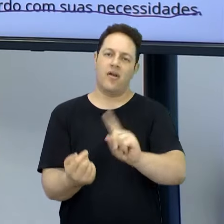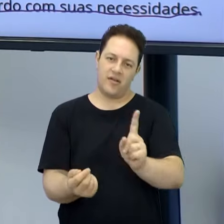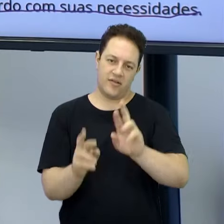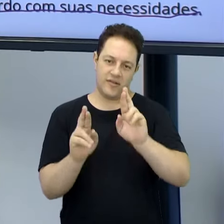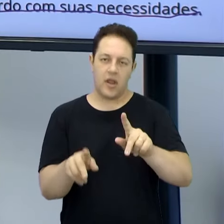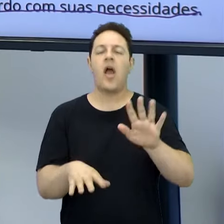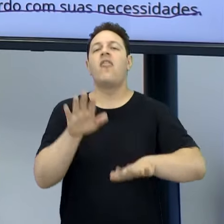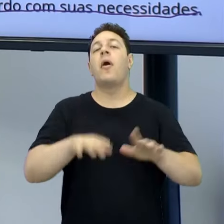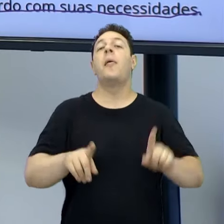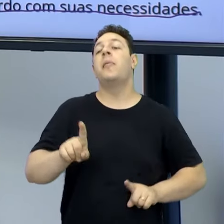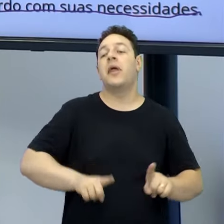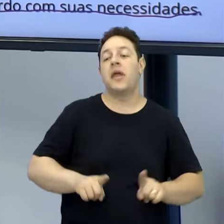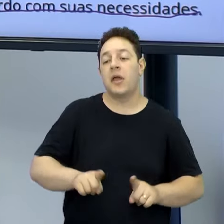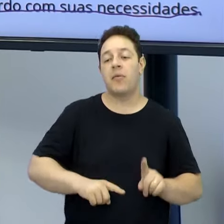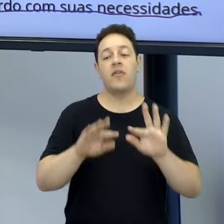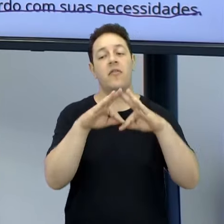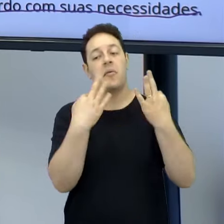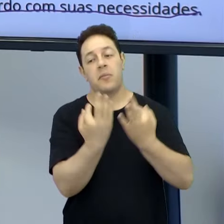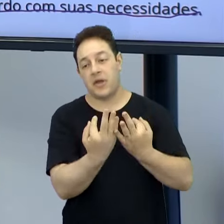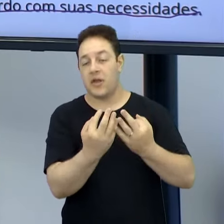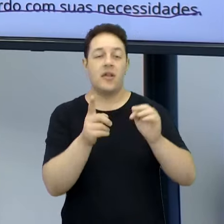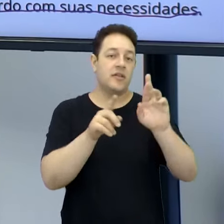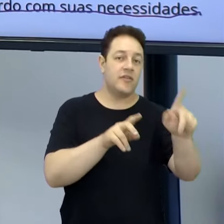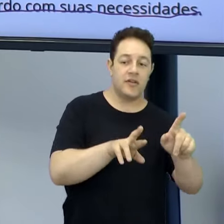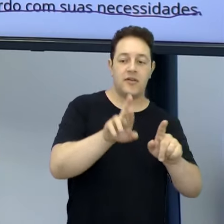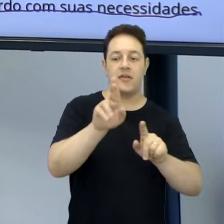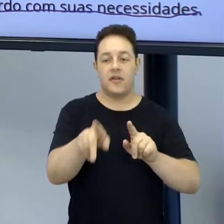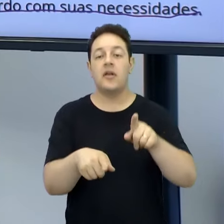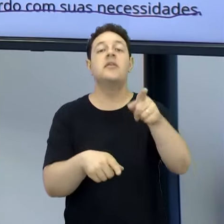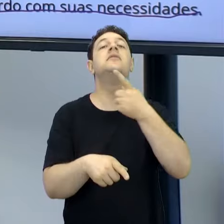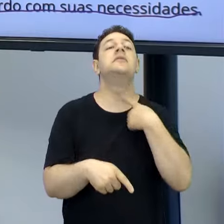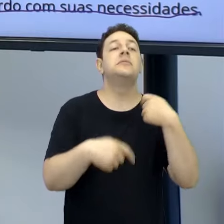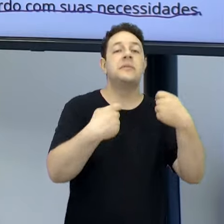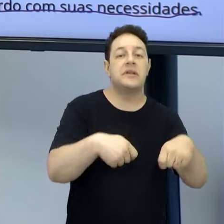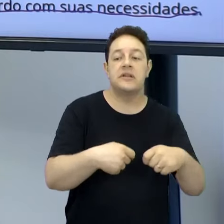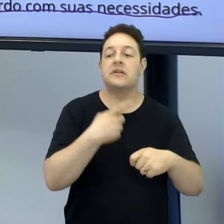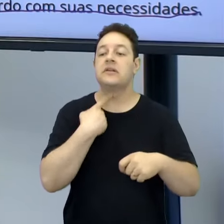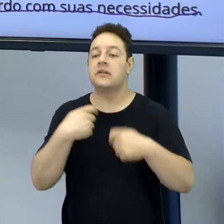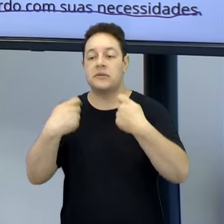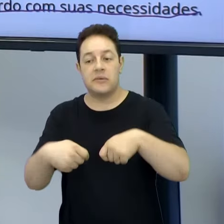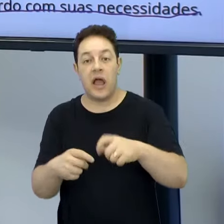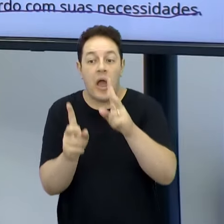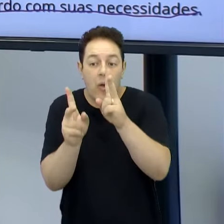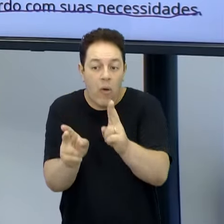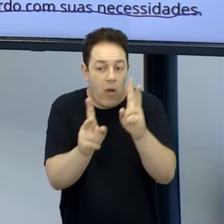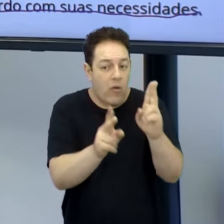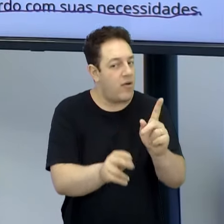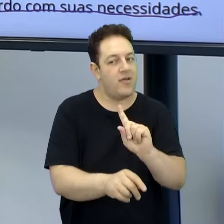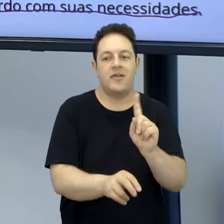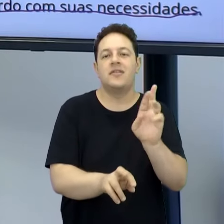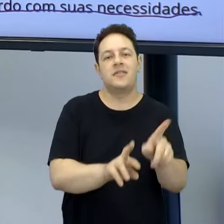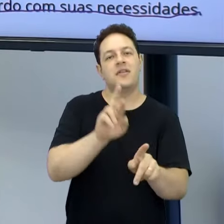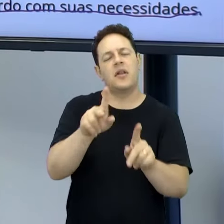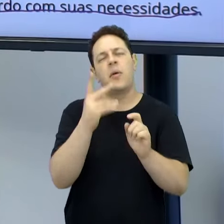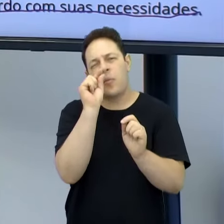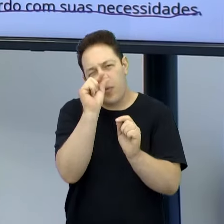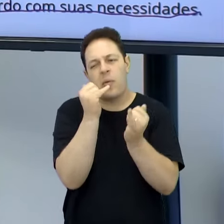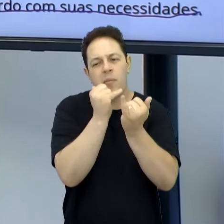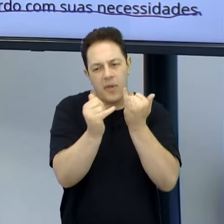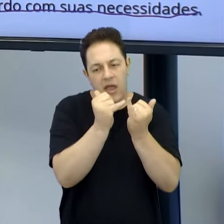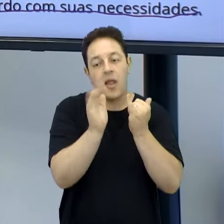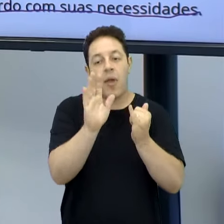se tiver primo, se tiver algum parente, geralmente as necessidades não são iguais, elas podem ser parecidas, mas